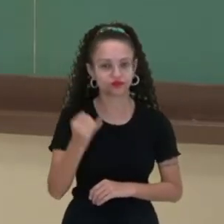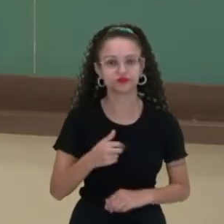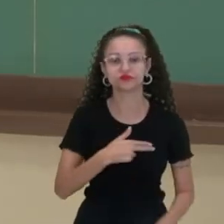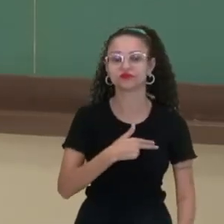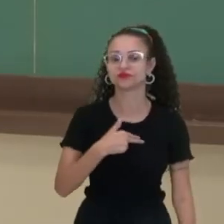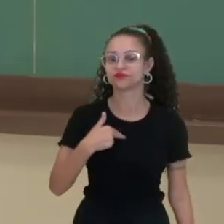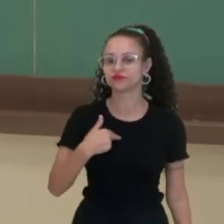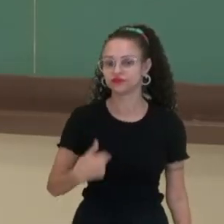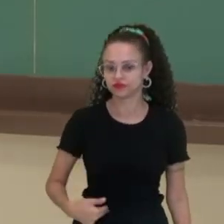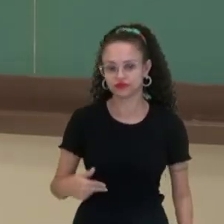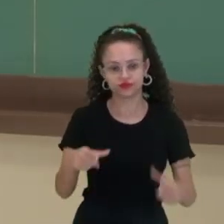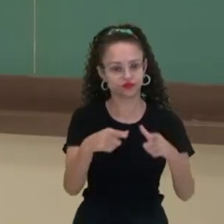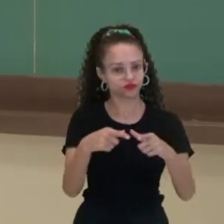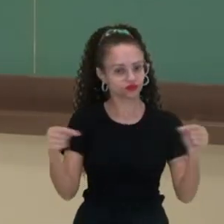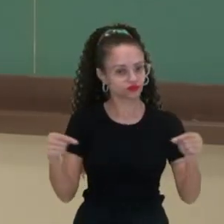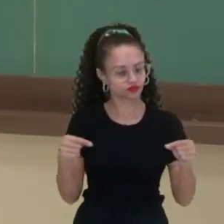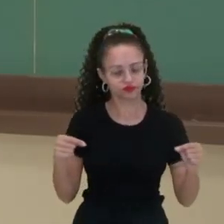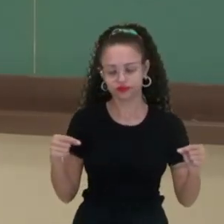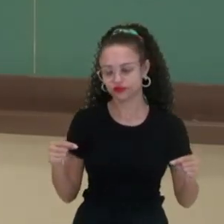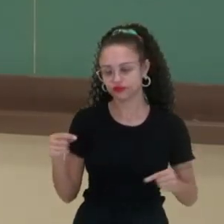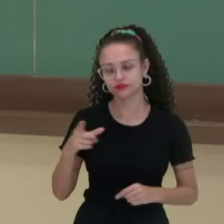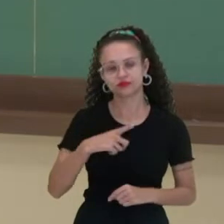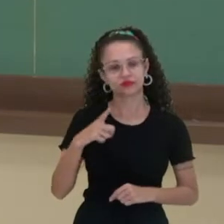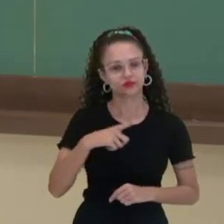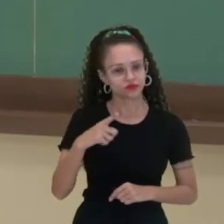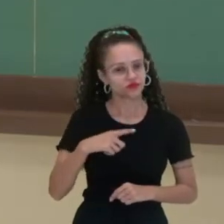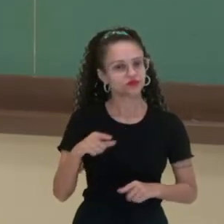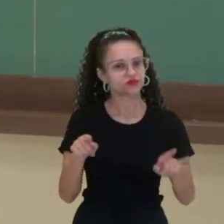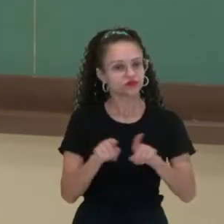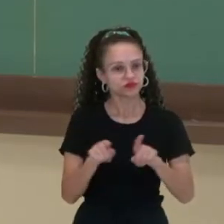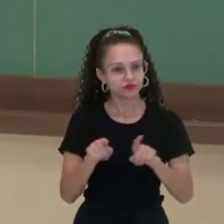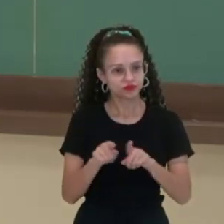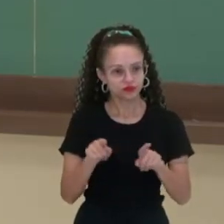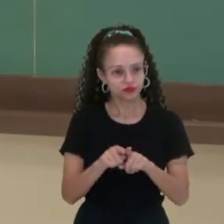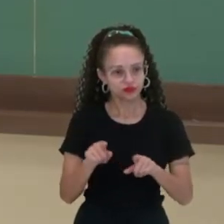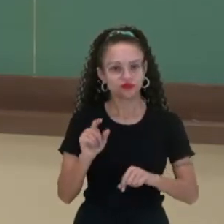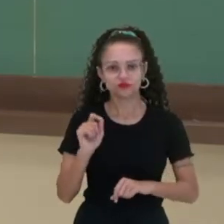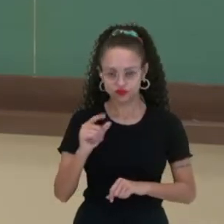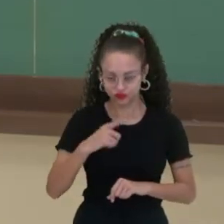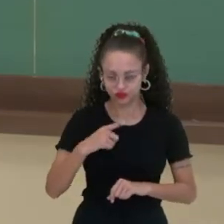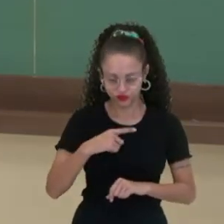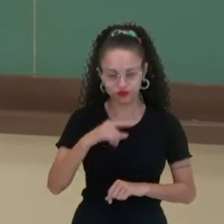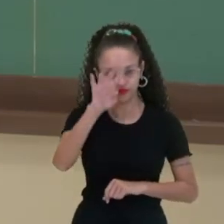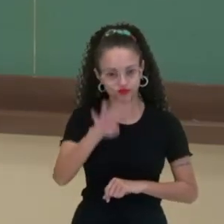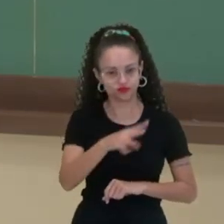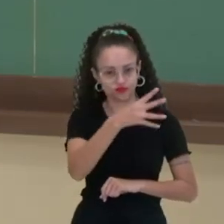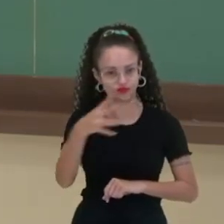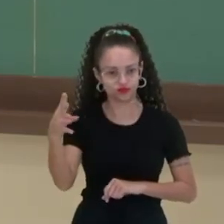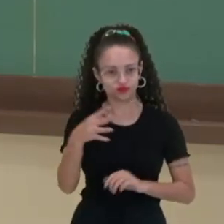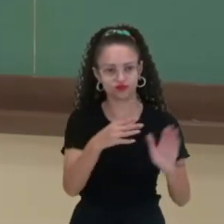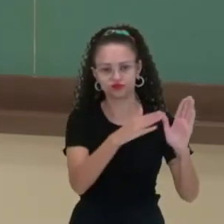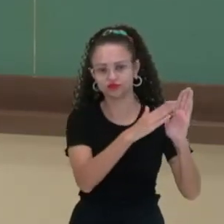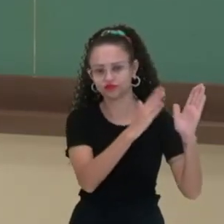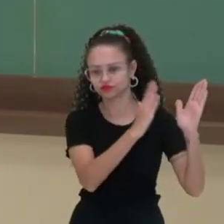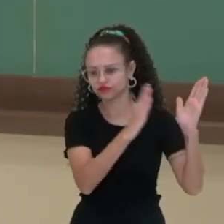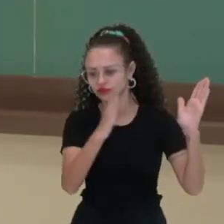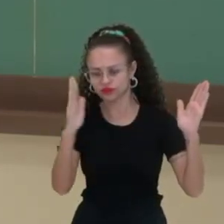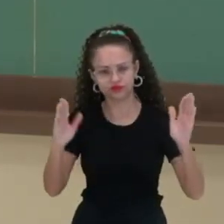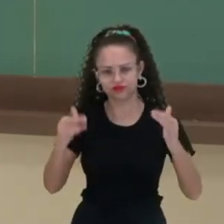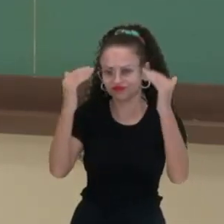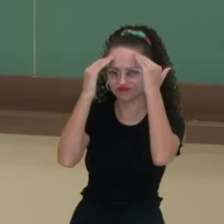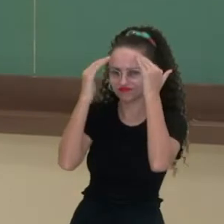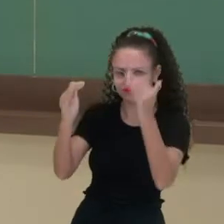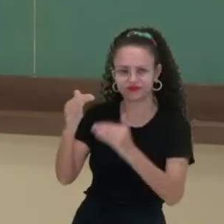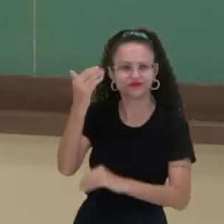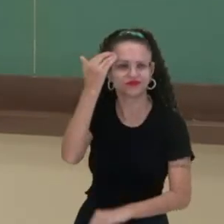China, no Japão, eles podem ter, inclusive, além de ter o calendário, nem respeitar ou nem entender,